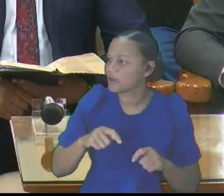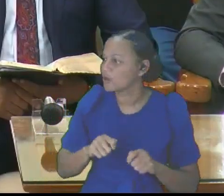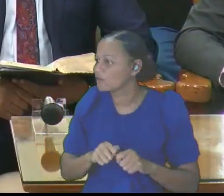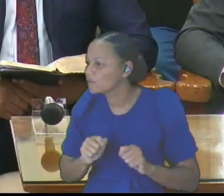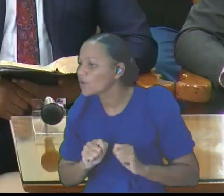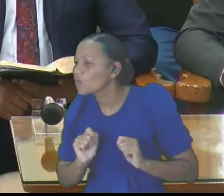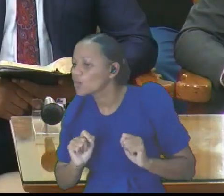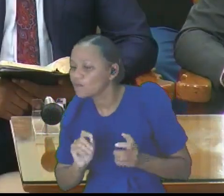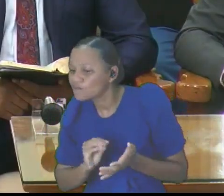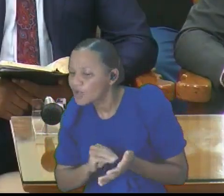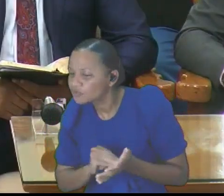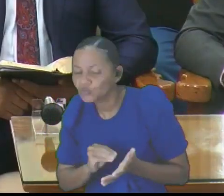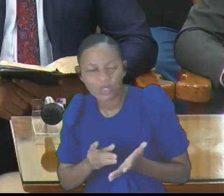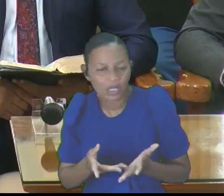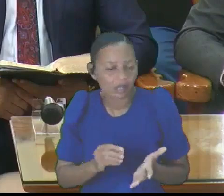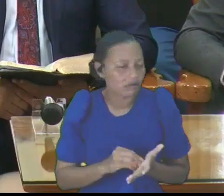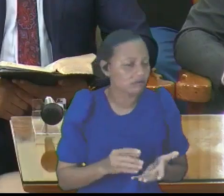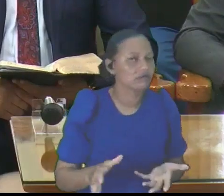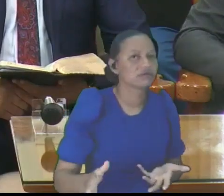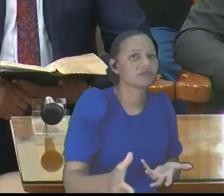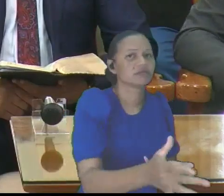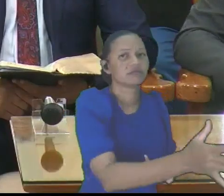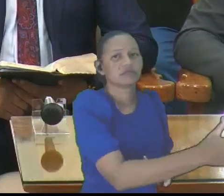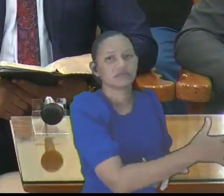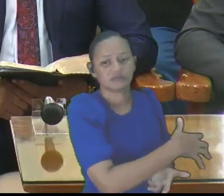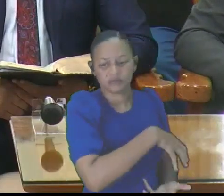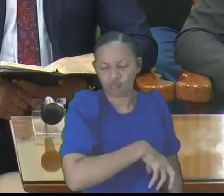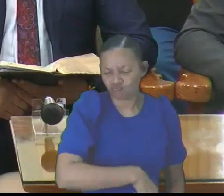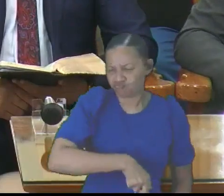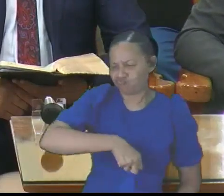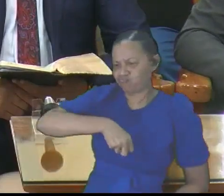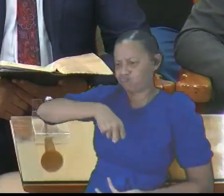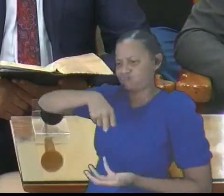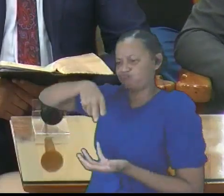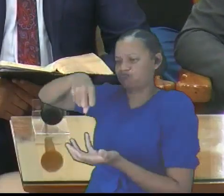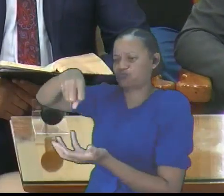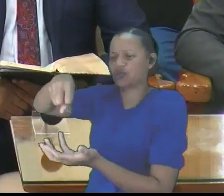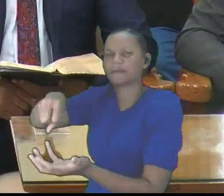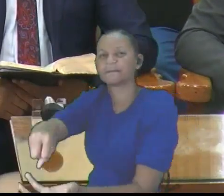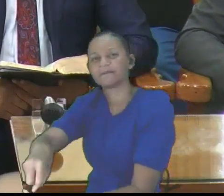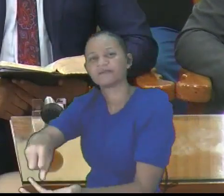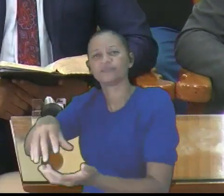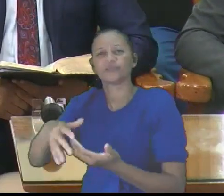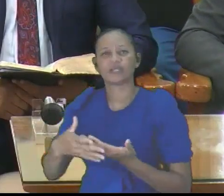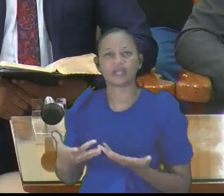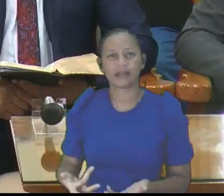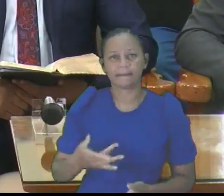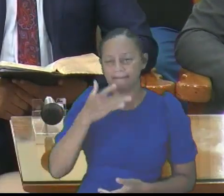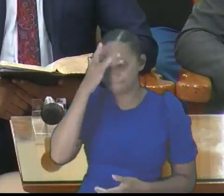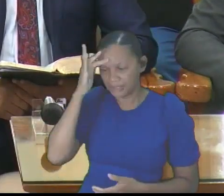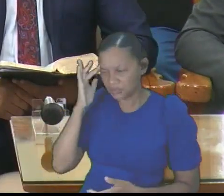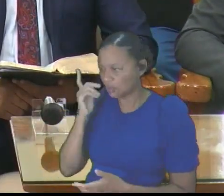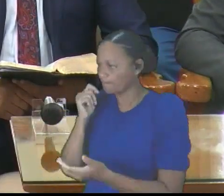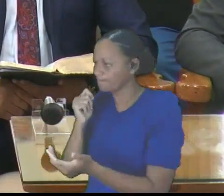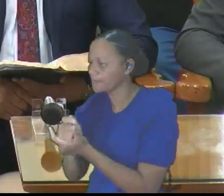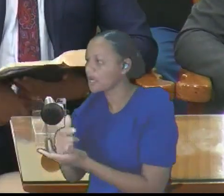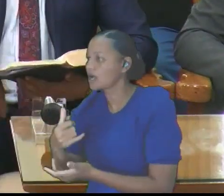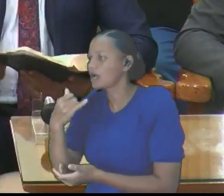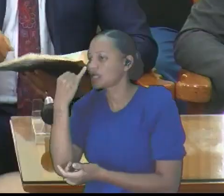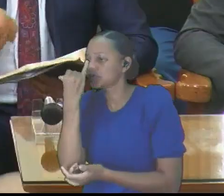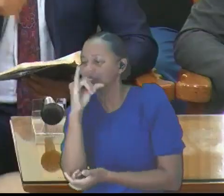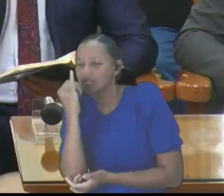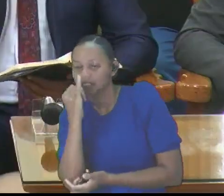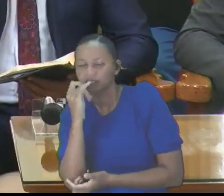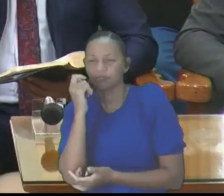dizia, está precisando isso, e levava, eu era criança, lembra? Levava a feira na casa daquela senhora, alguém pagou a luz, alguém pagou a